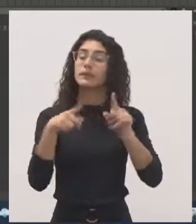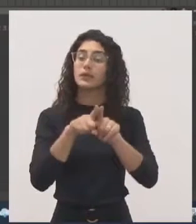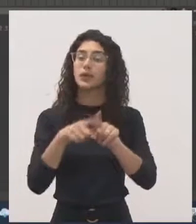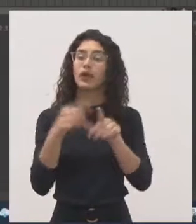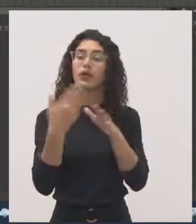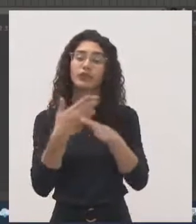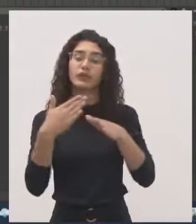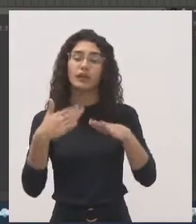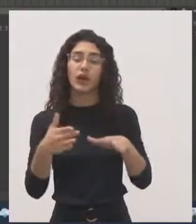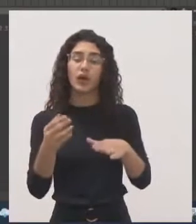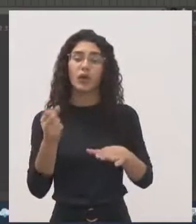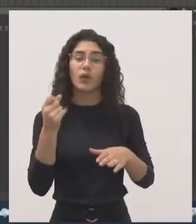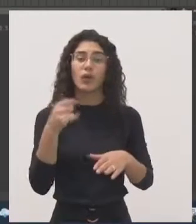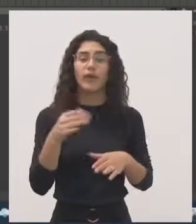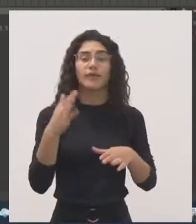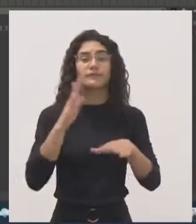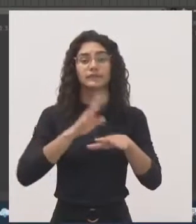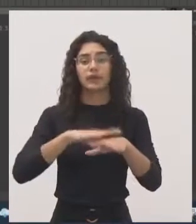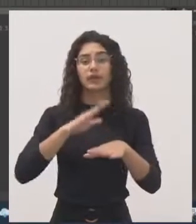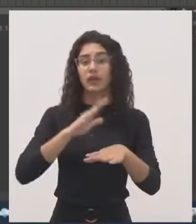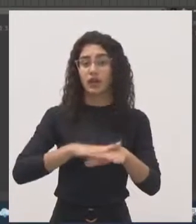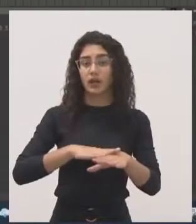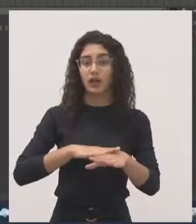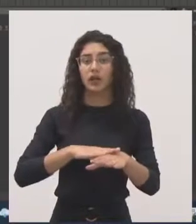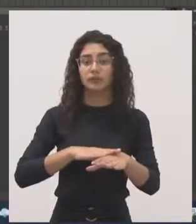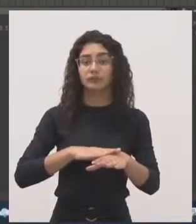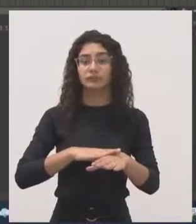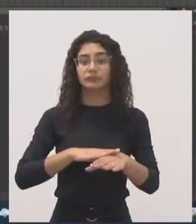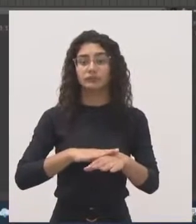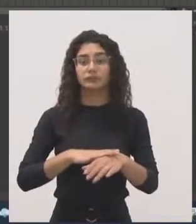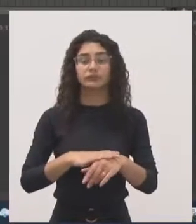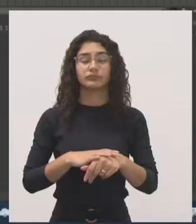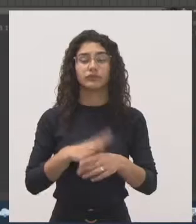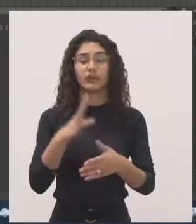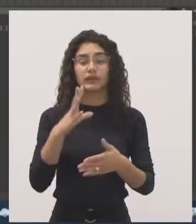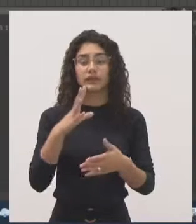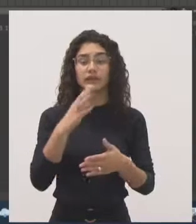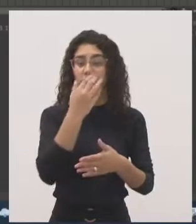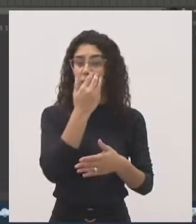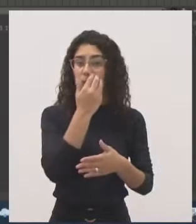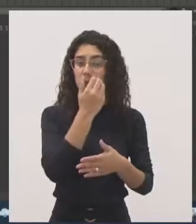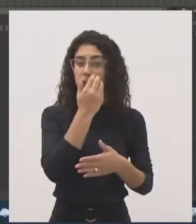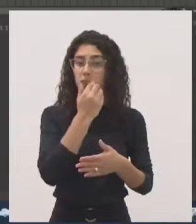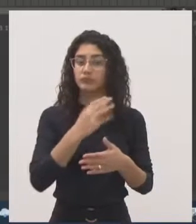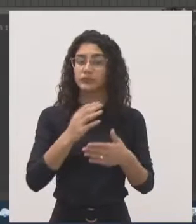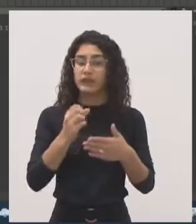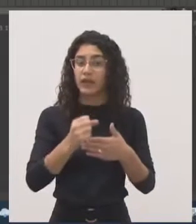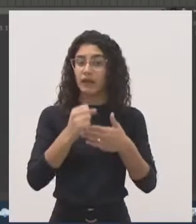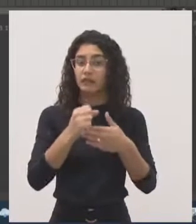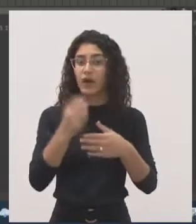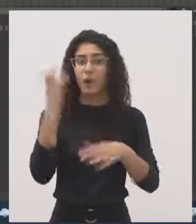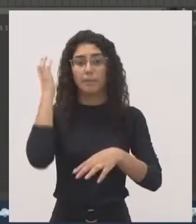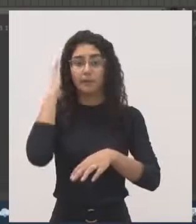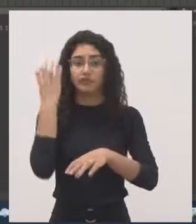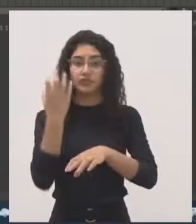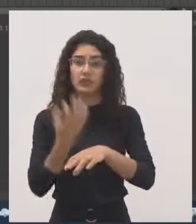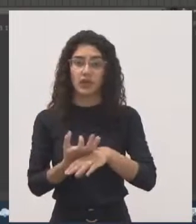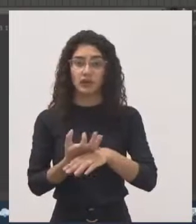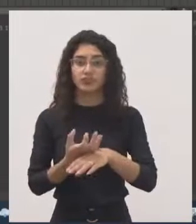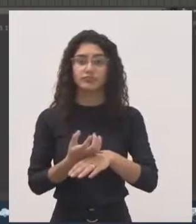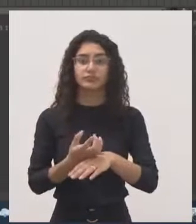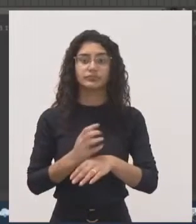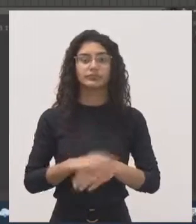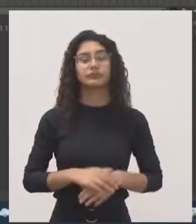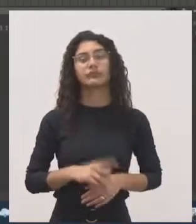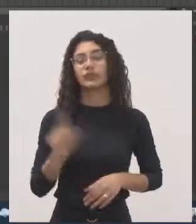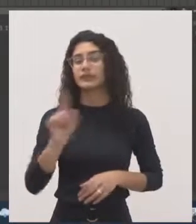final, que na hora de fazer, na hora de salvar, na verdade, o podcast, você não vem